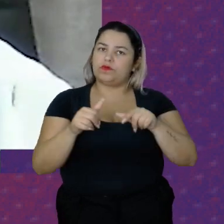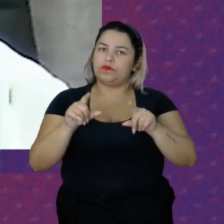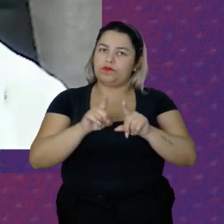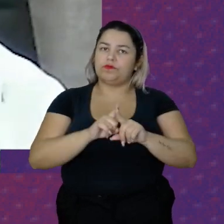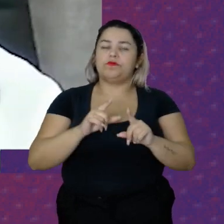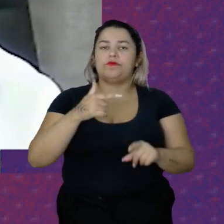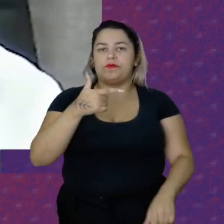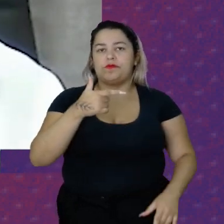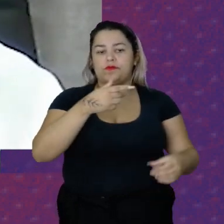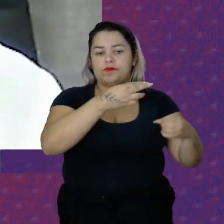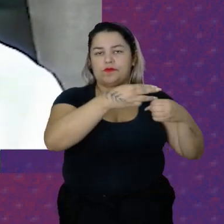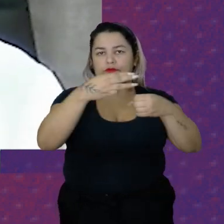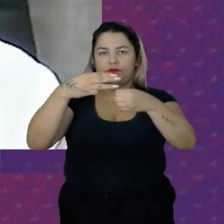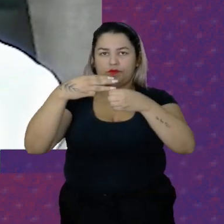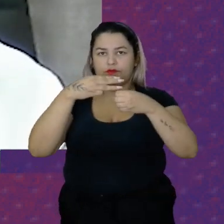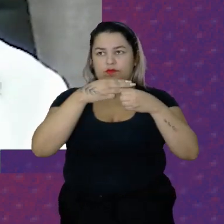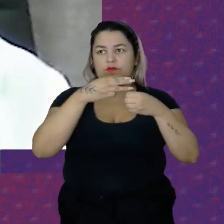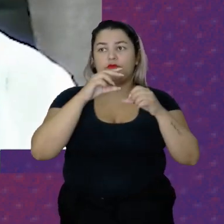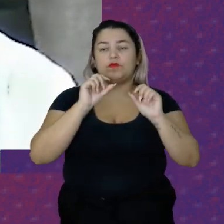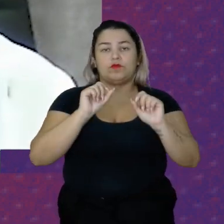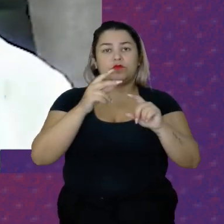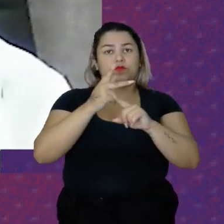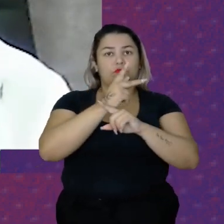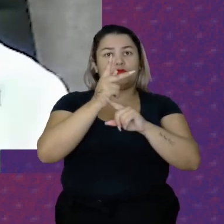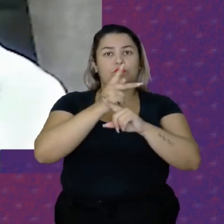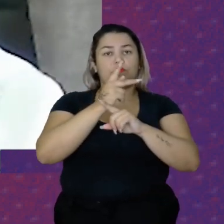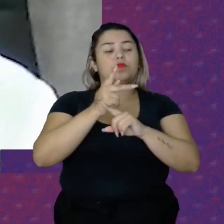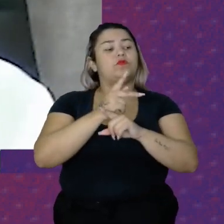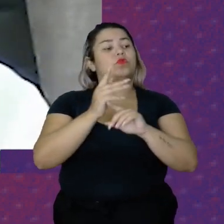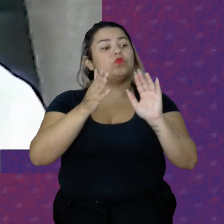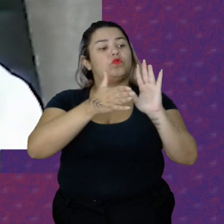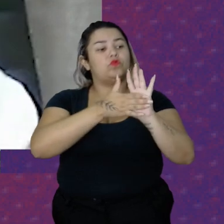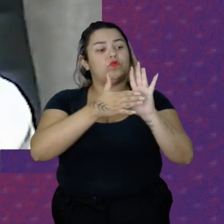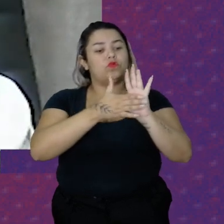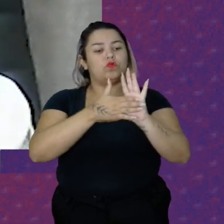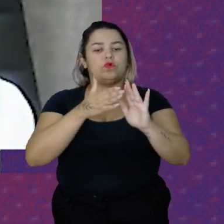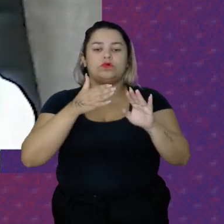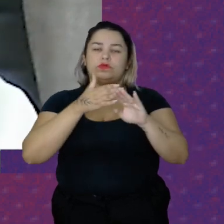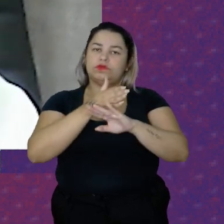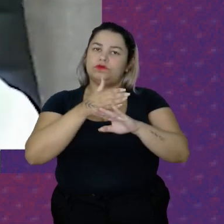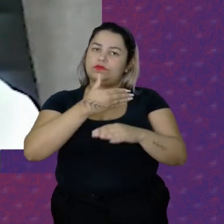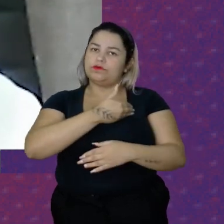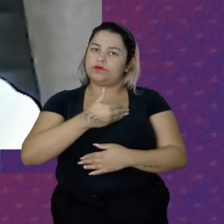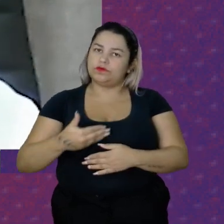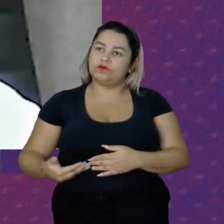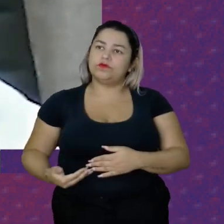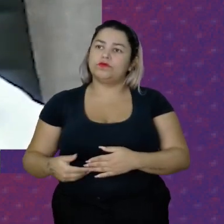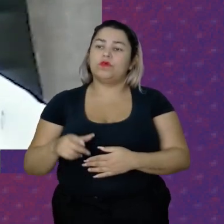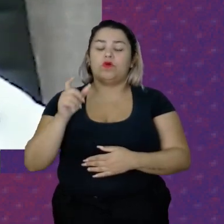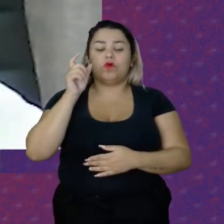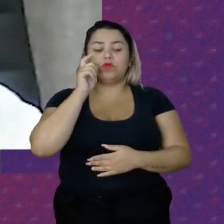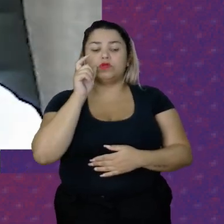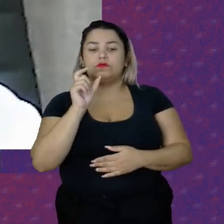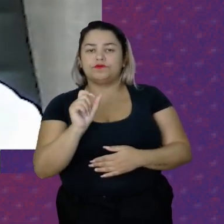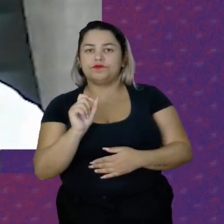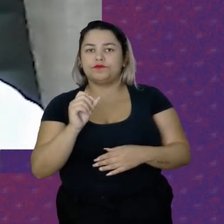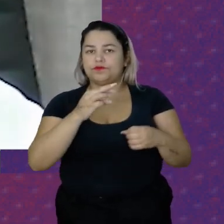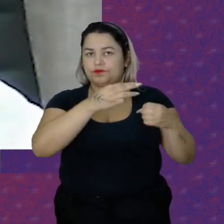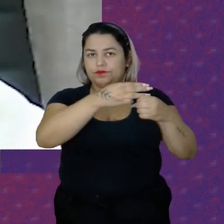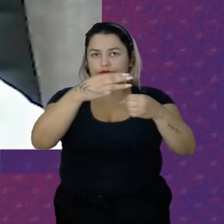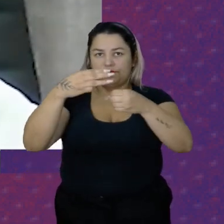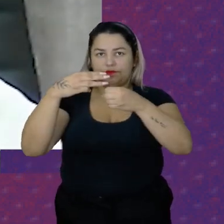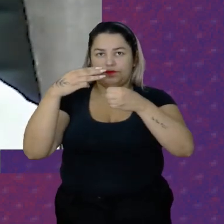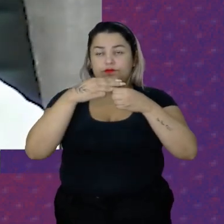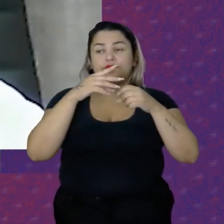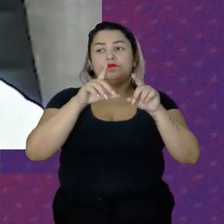dos municípios e buscar propor para o governo que está entrando, tá, o que é que interessa mais para os municípios, para as